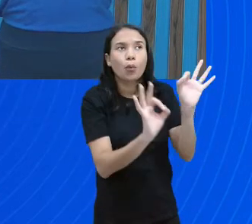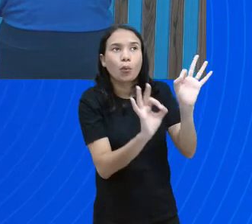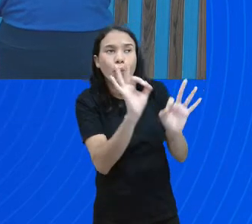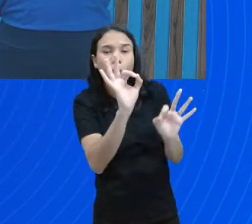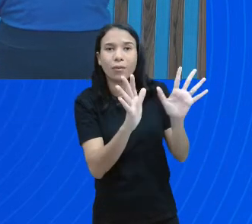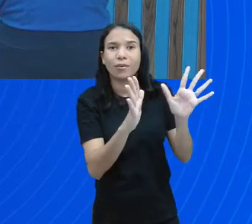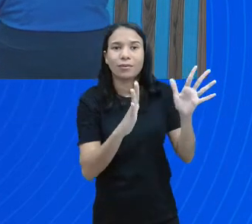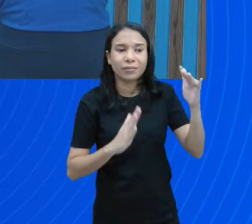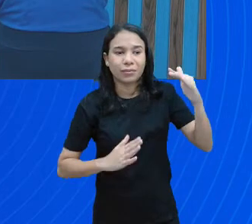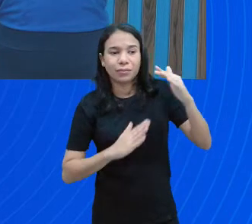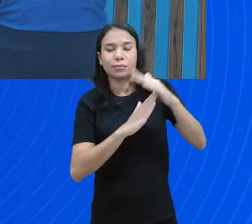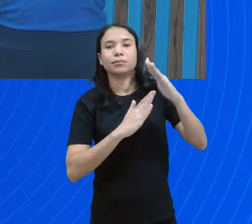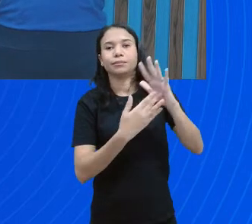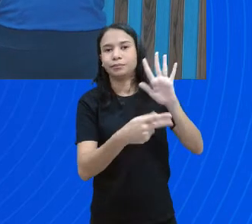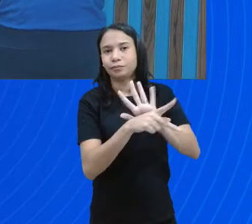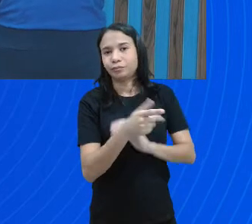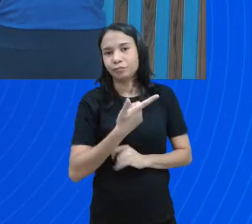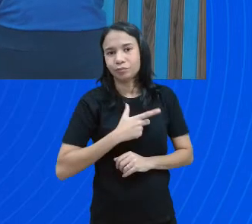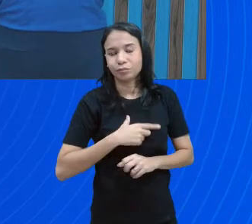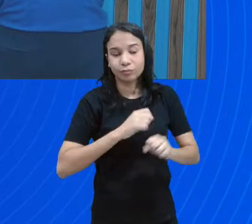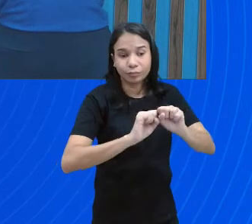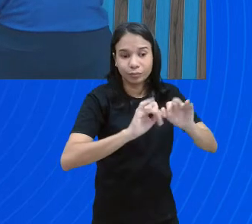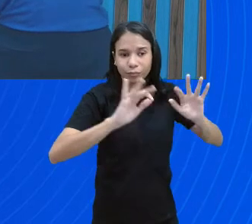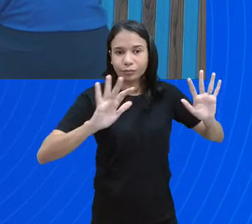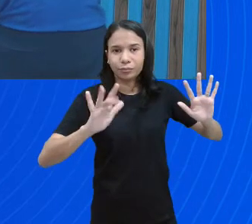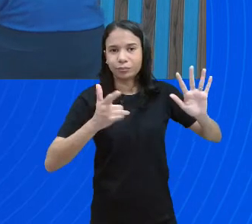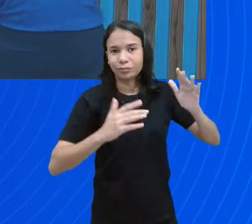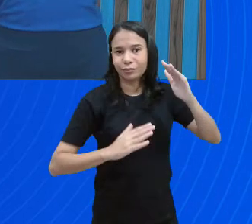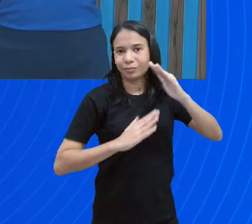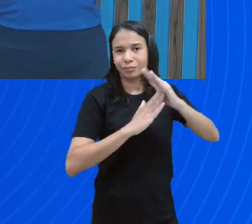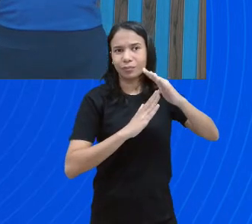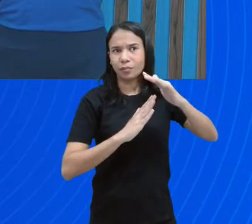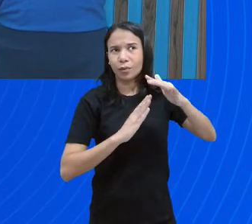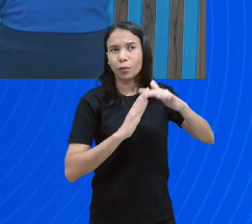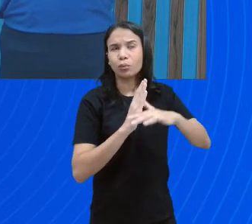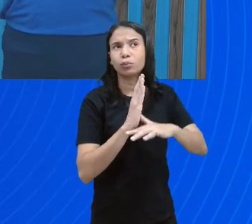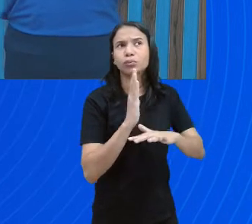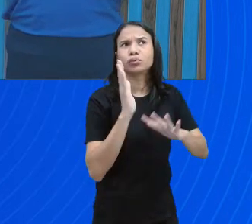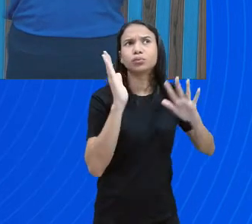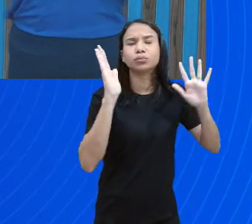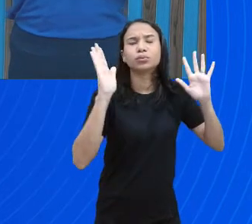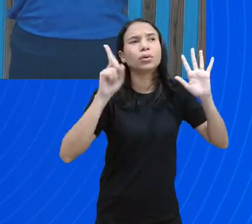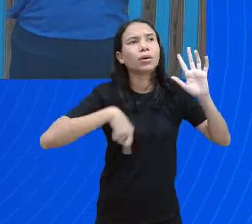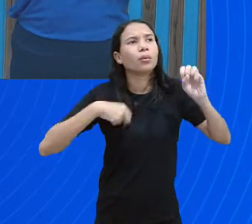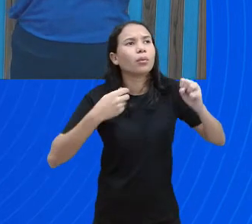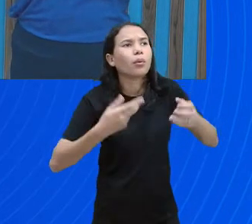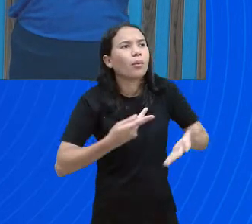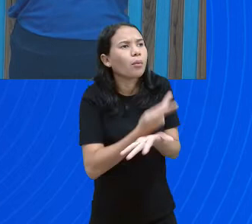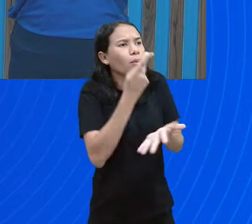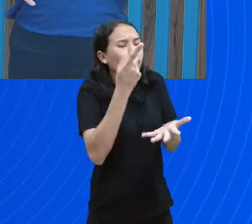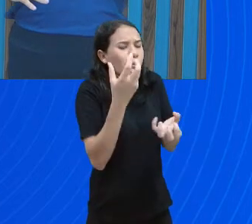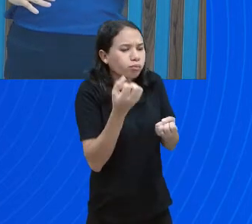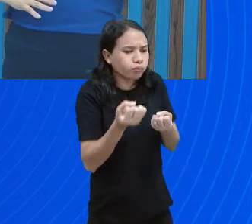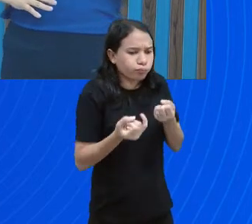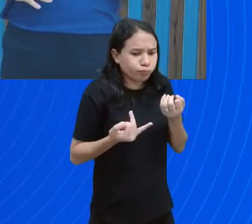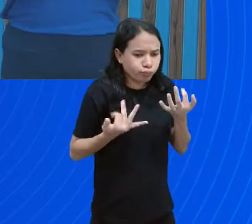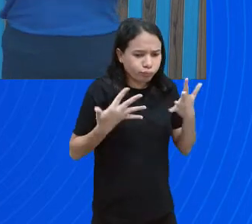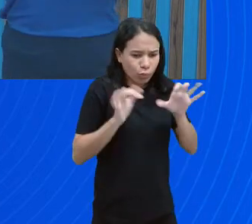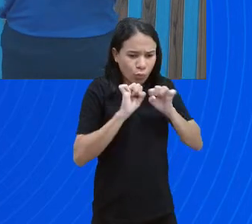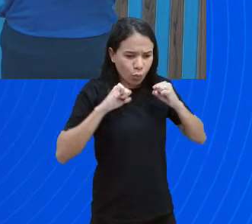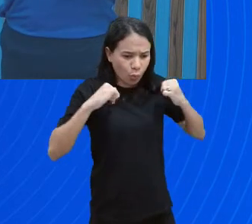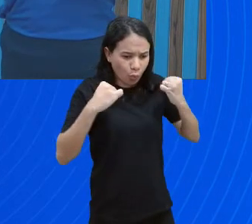Esses limites já não são tão claros, né? Algo que vai acontecendo